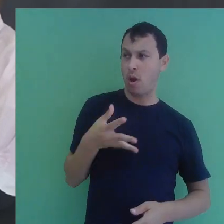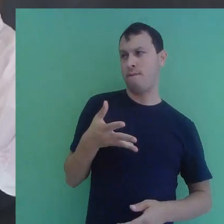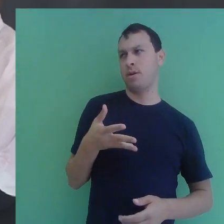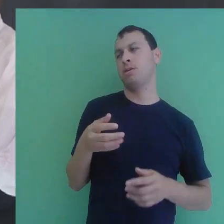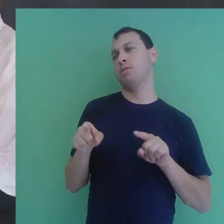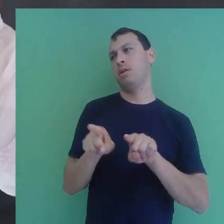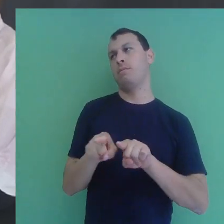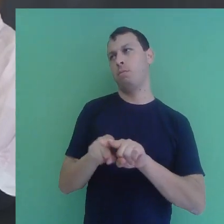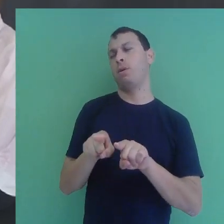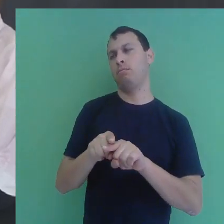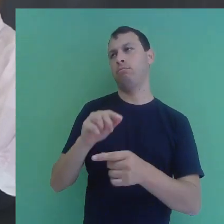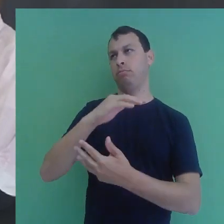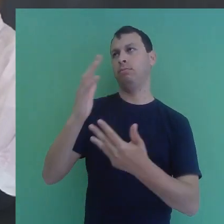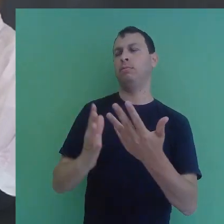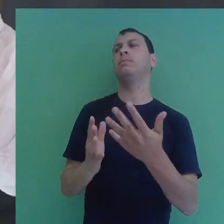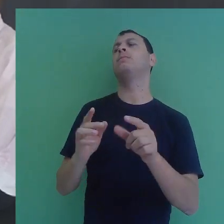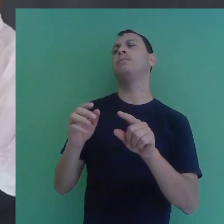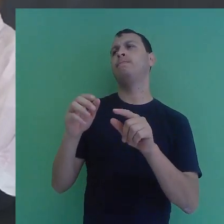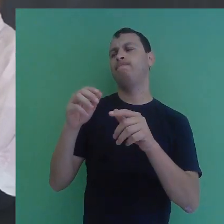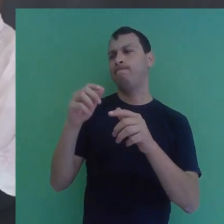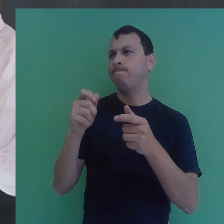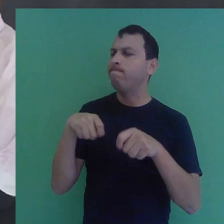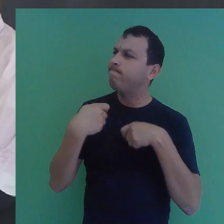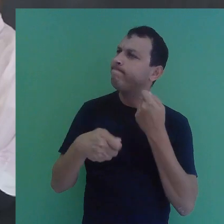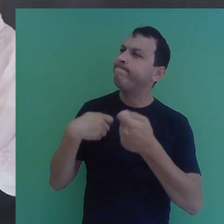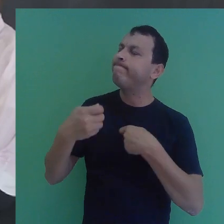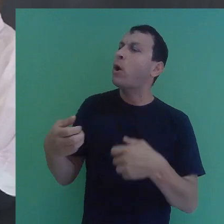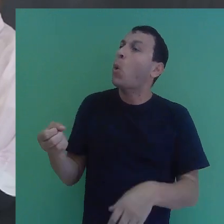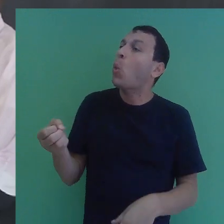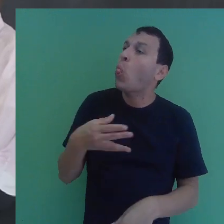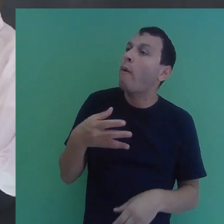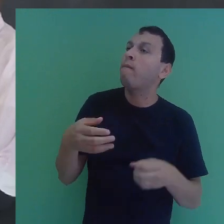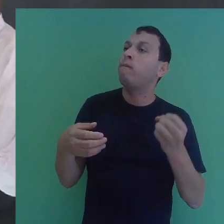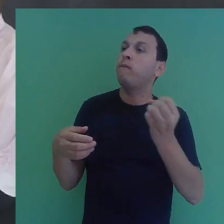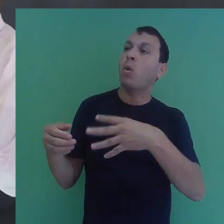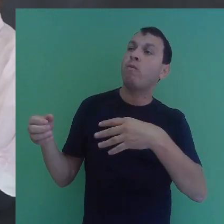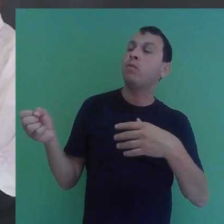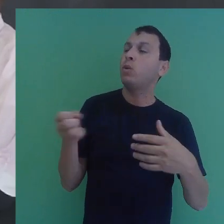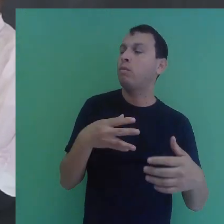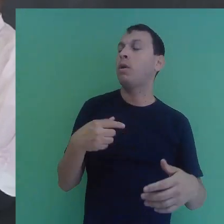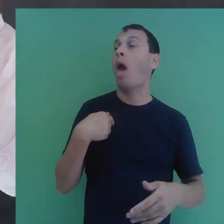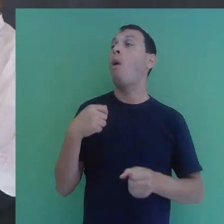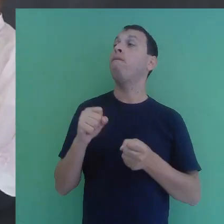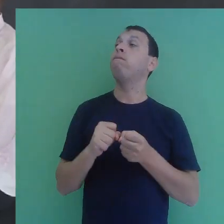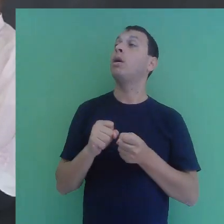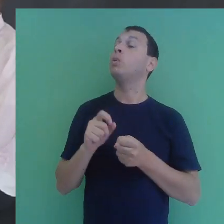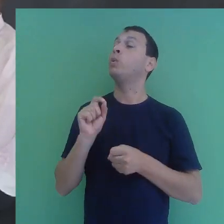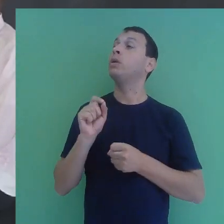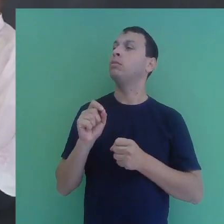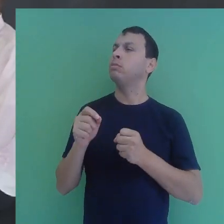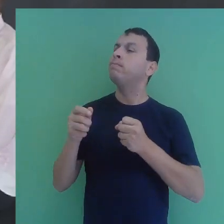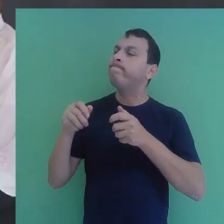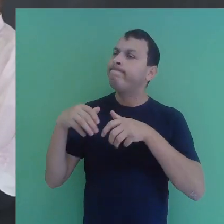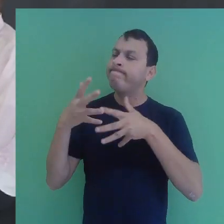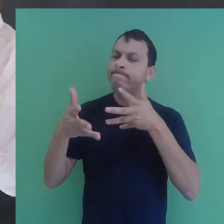também acontece, né? E aí, o que eu faço nesse momento? Eu peço para